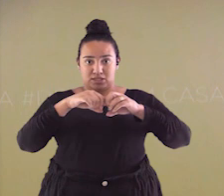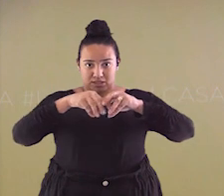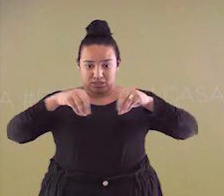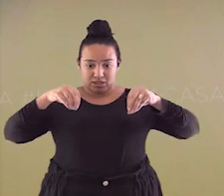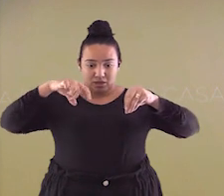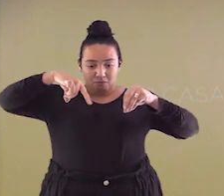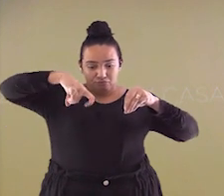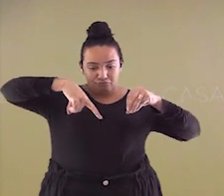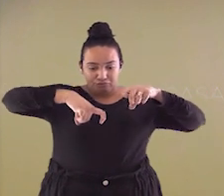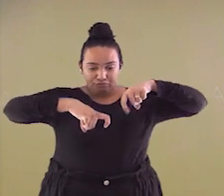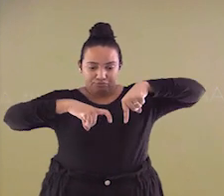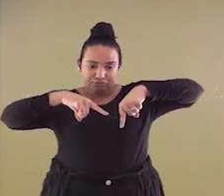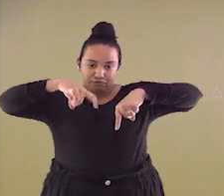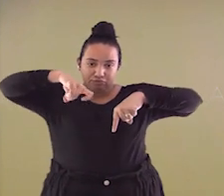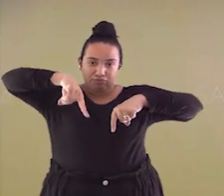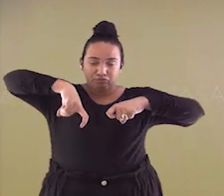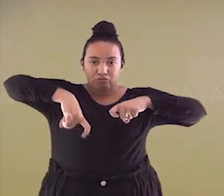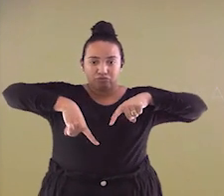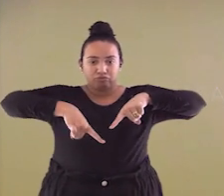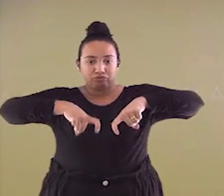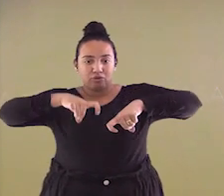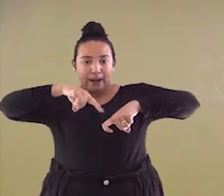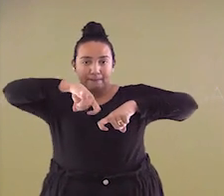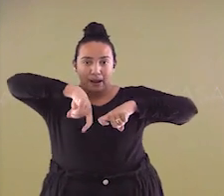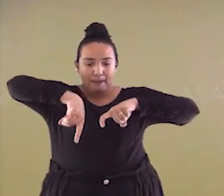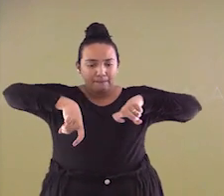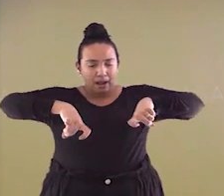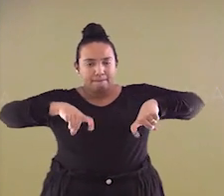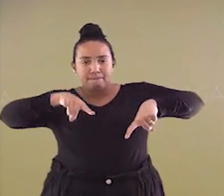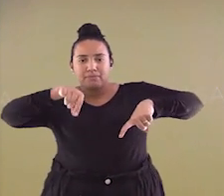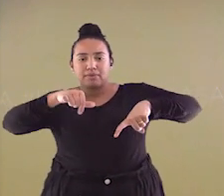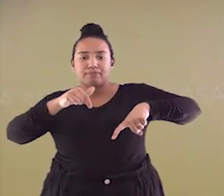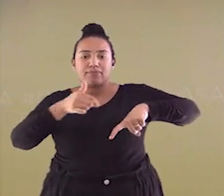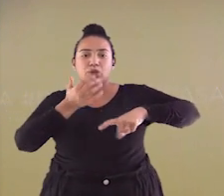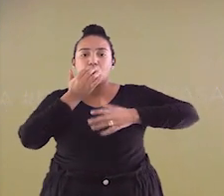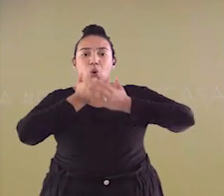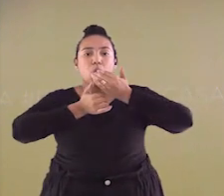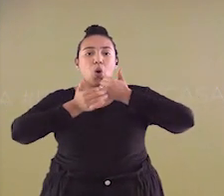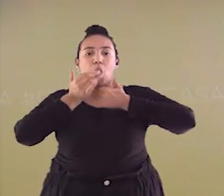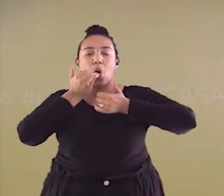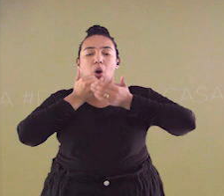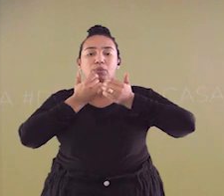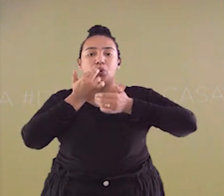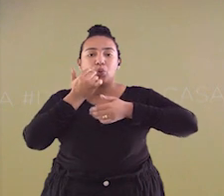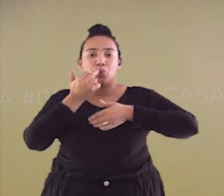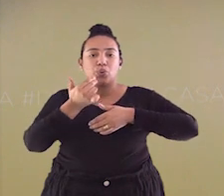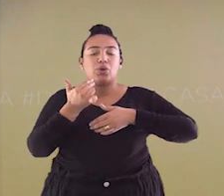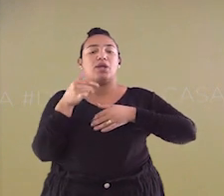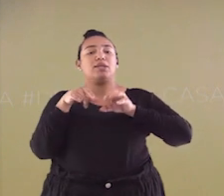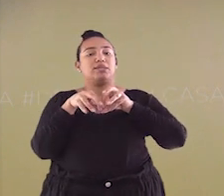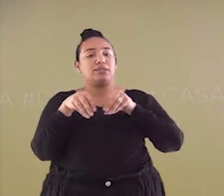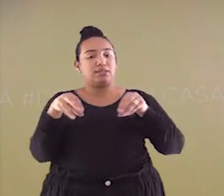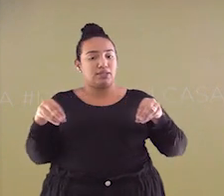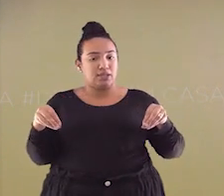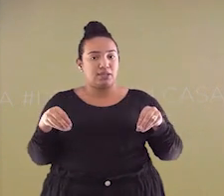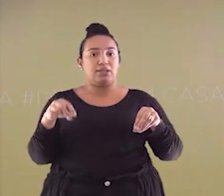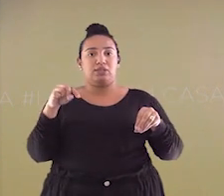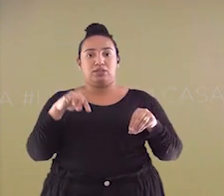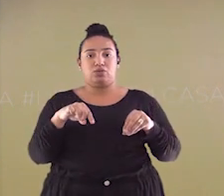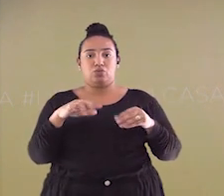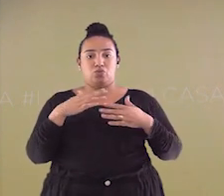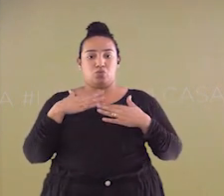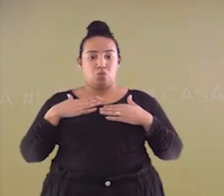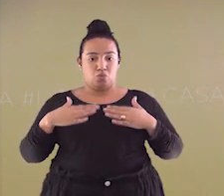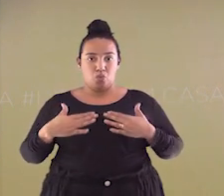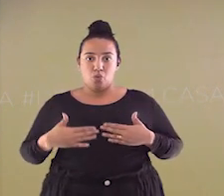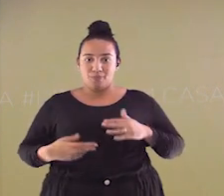terra presente no solo. E de acordo que vão cavando, acabam engolindo terra e nutrientes. E esses passam por